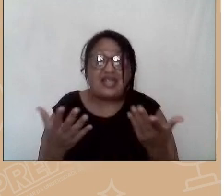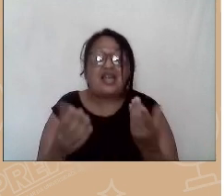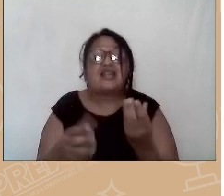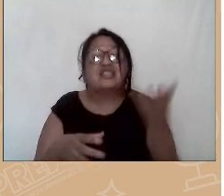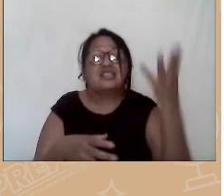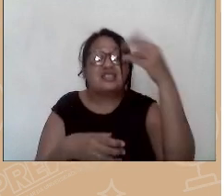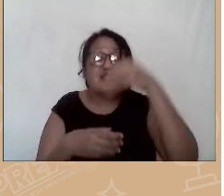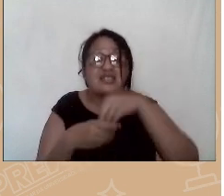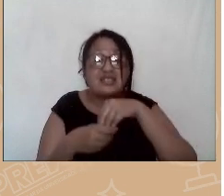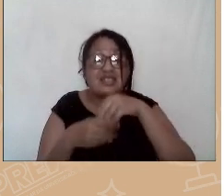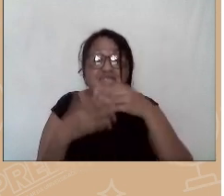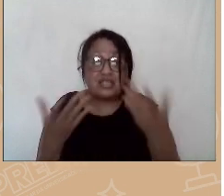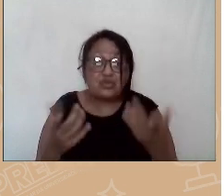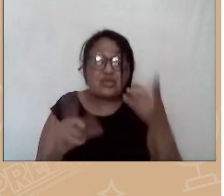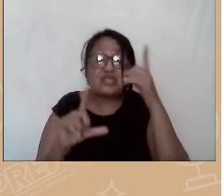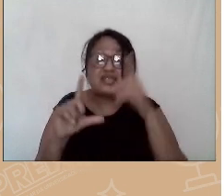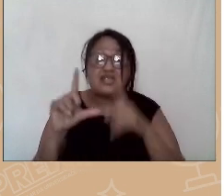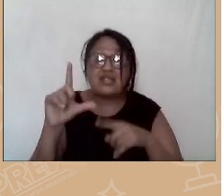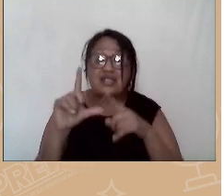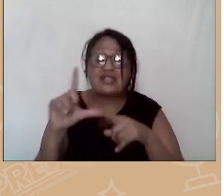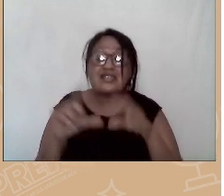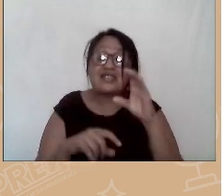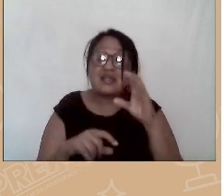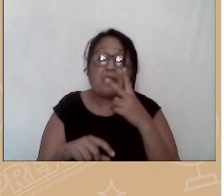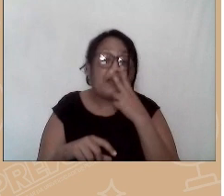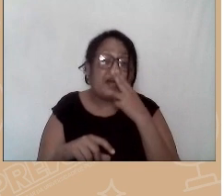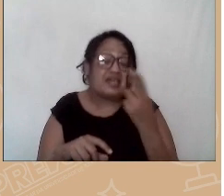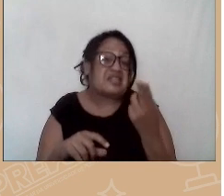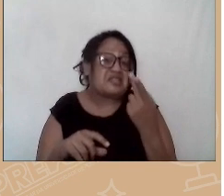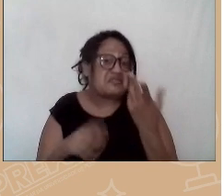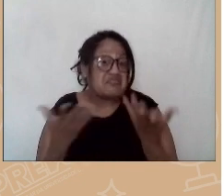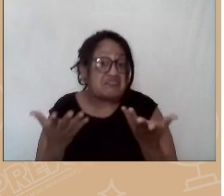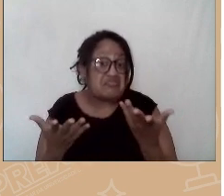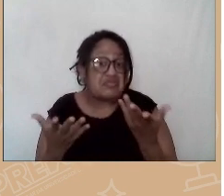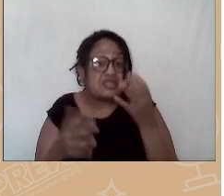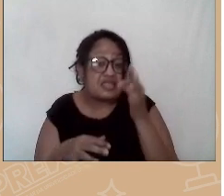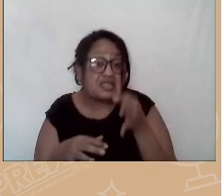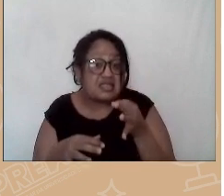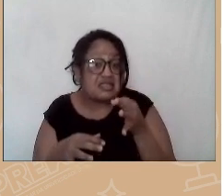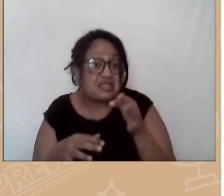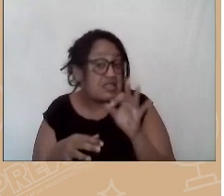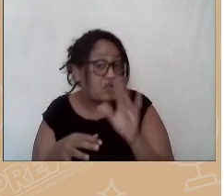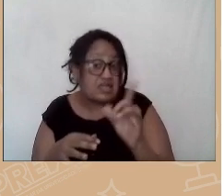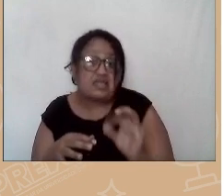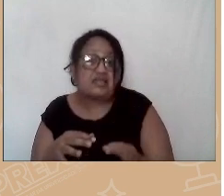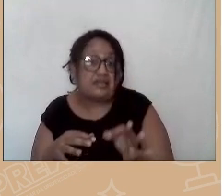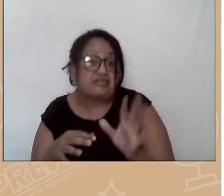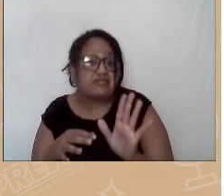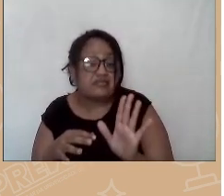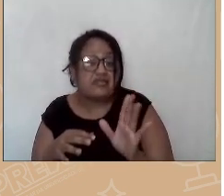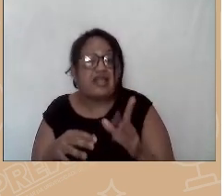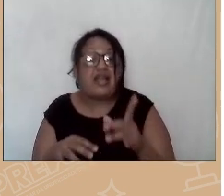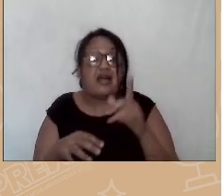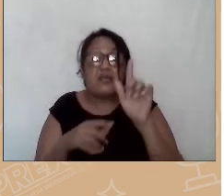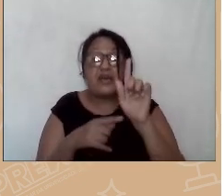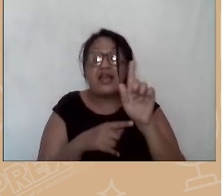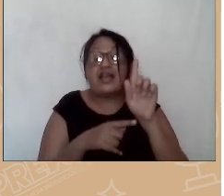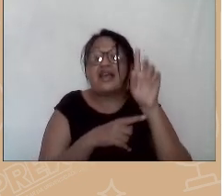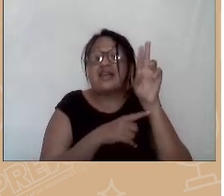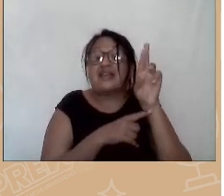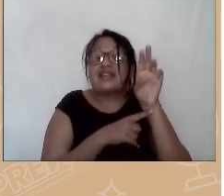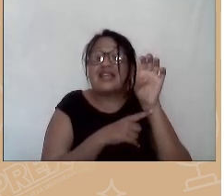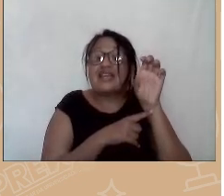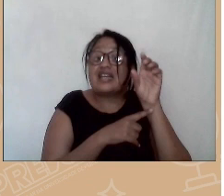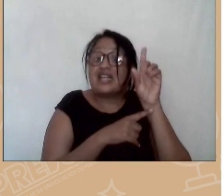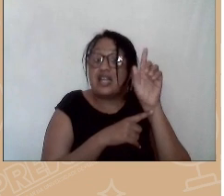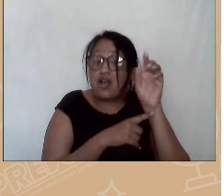a letra C também parece ser incorreta pois fala que Gregório de Matos é do período realista Gregório é do barroco por isso não